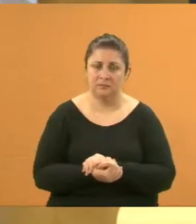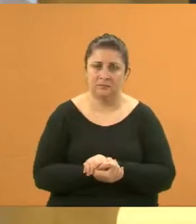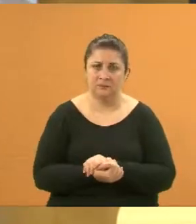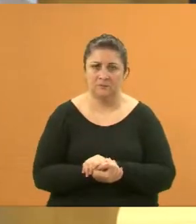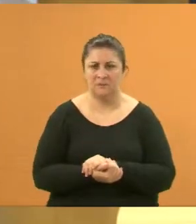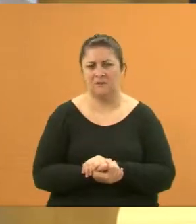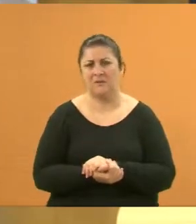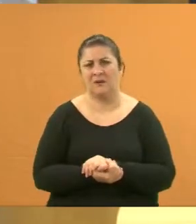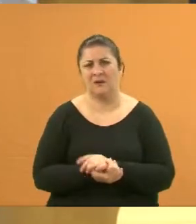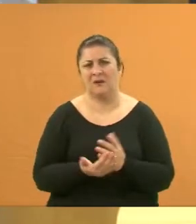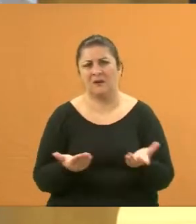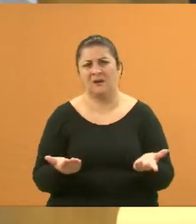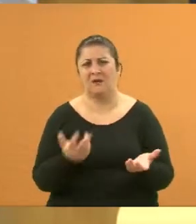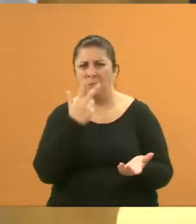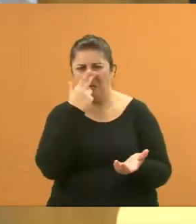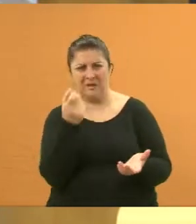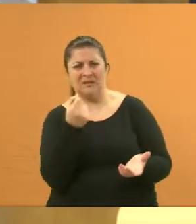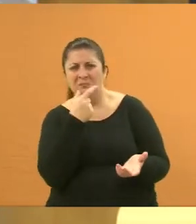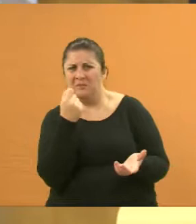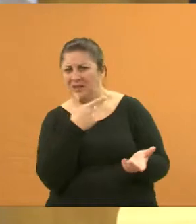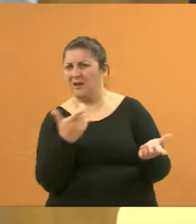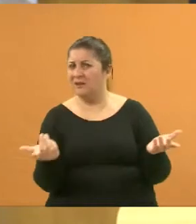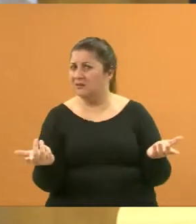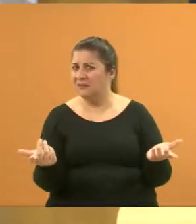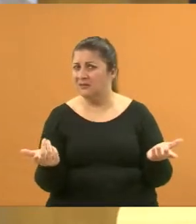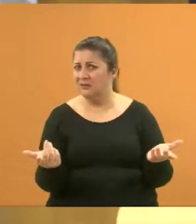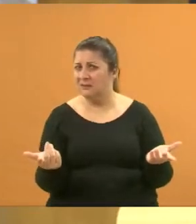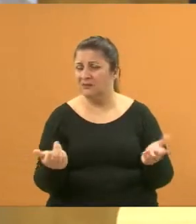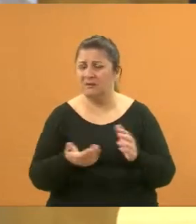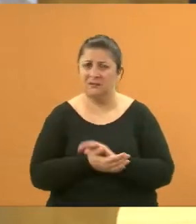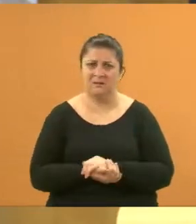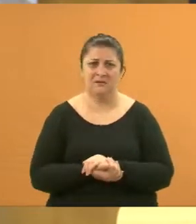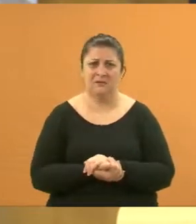É piada, gente, só posso entender como piada.